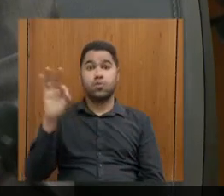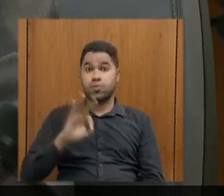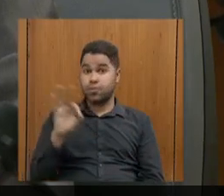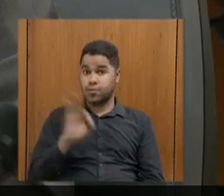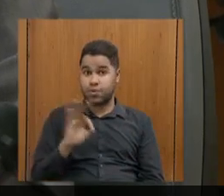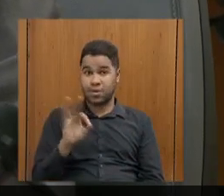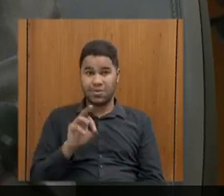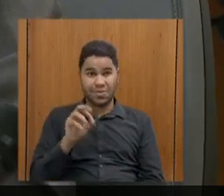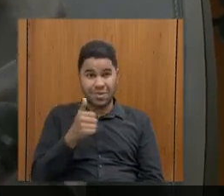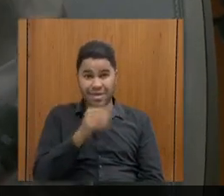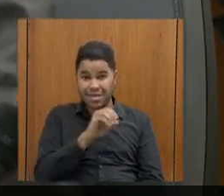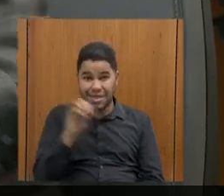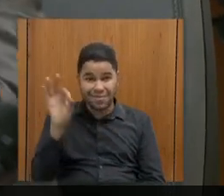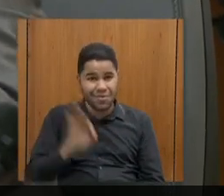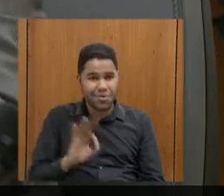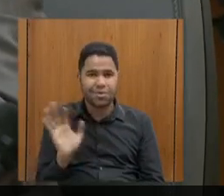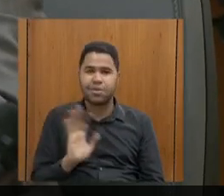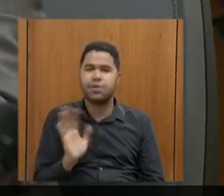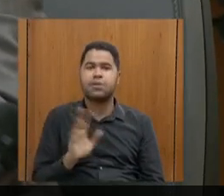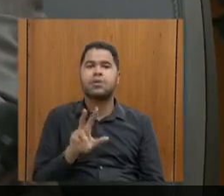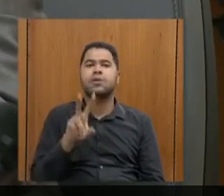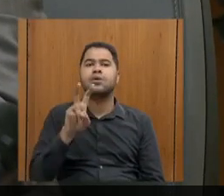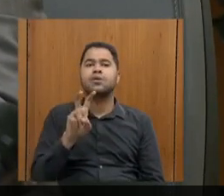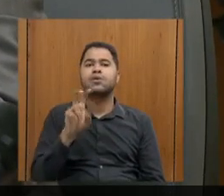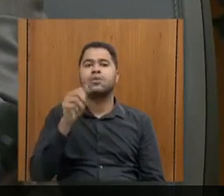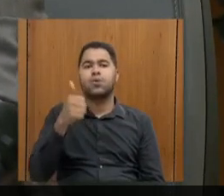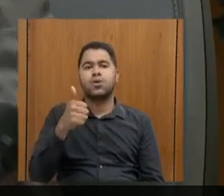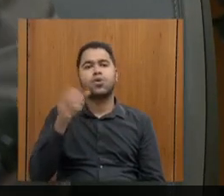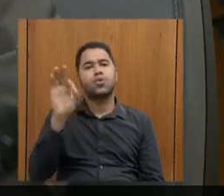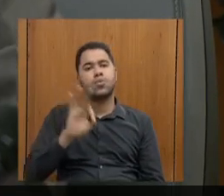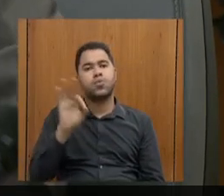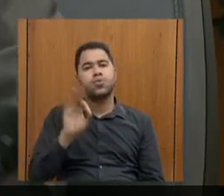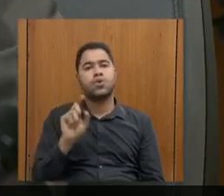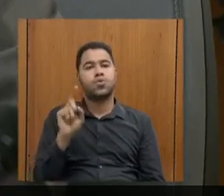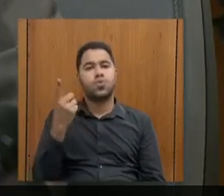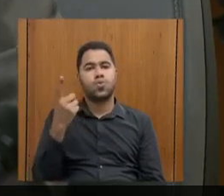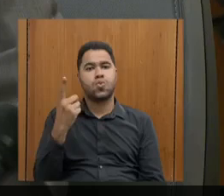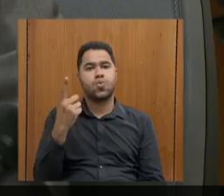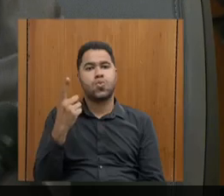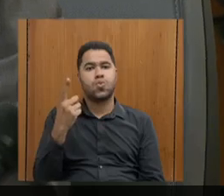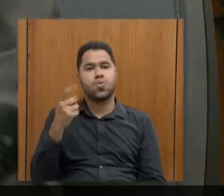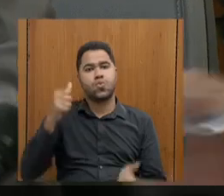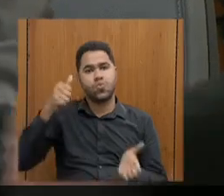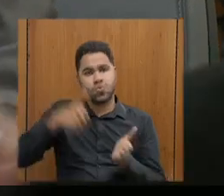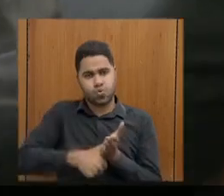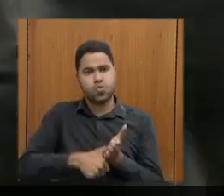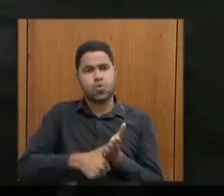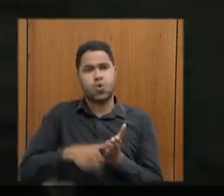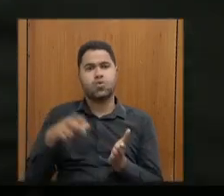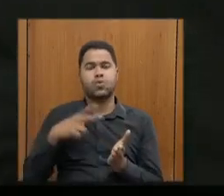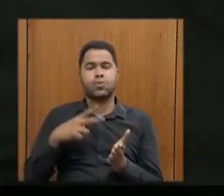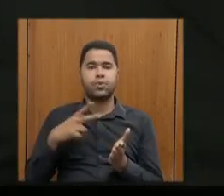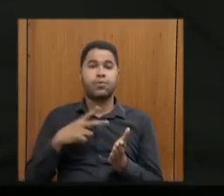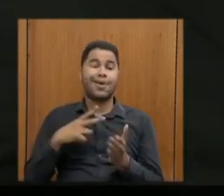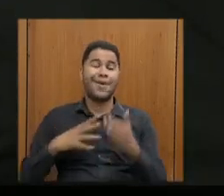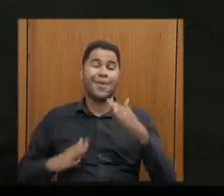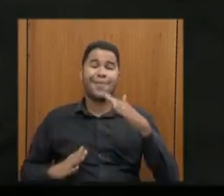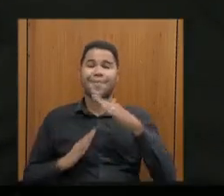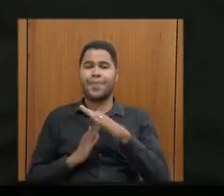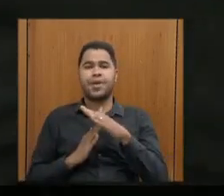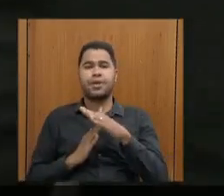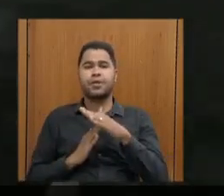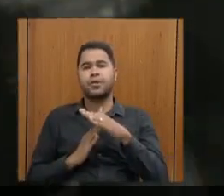poderia comprar 100% tão 51 por cento tem que ser um sócio é privado o máximo que a Cemig